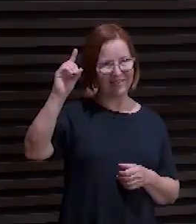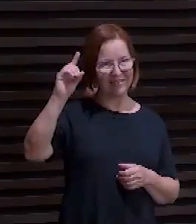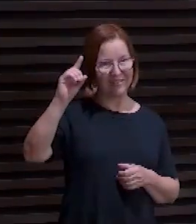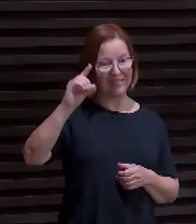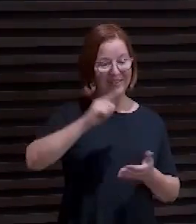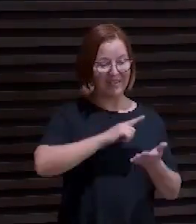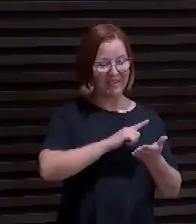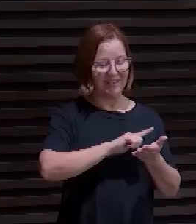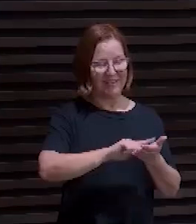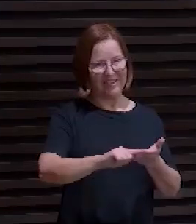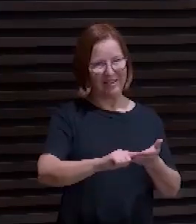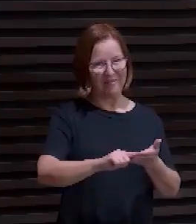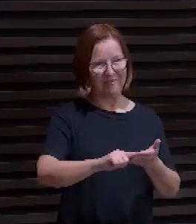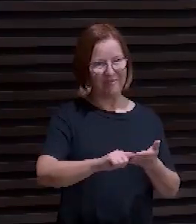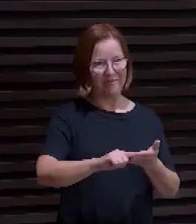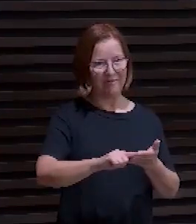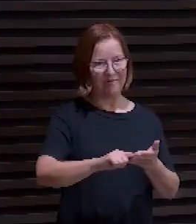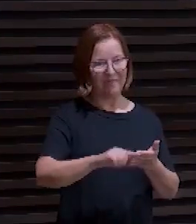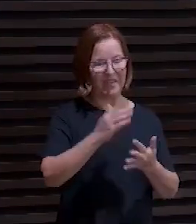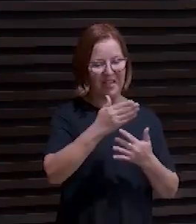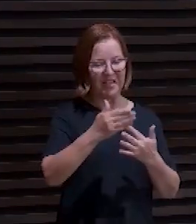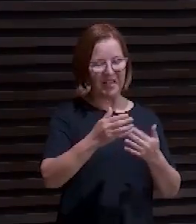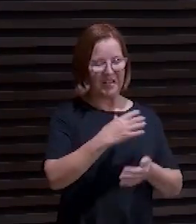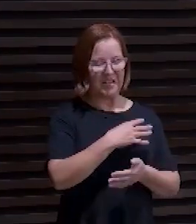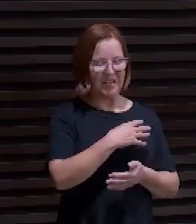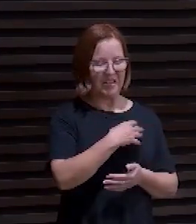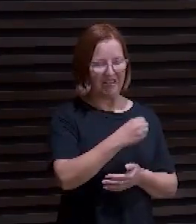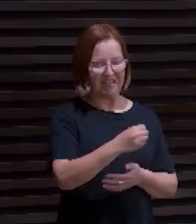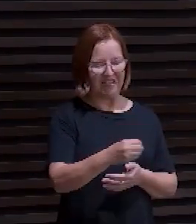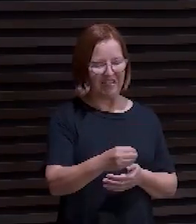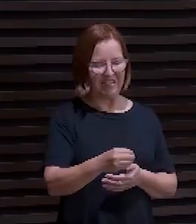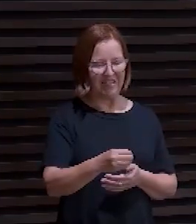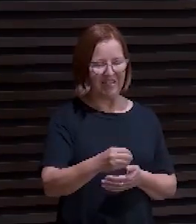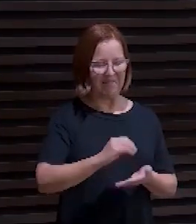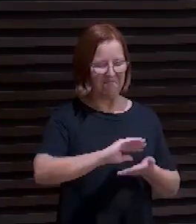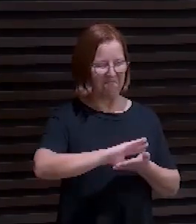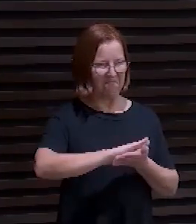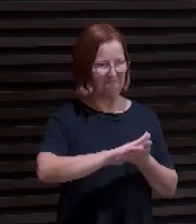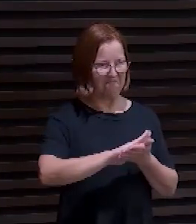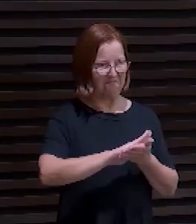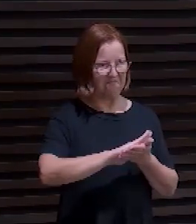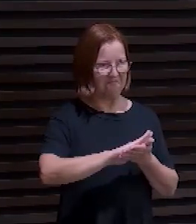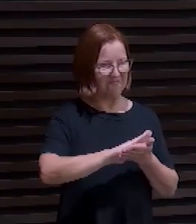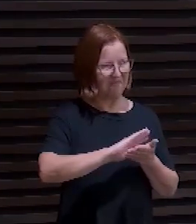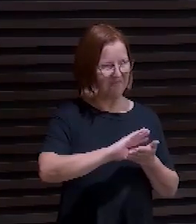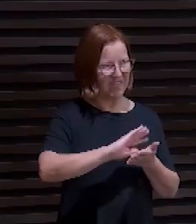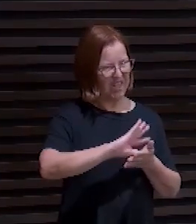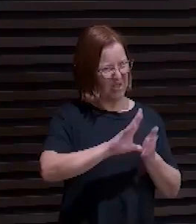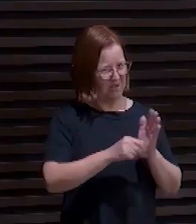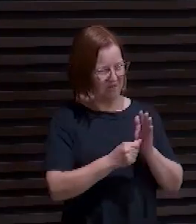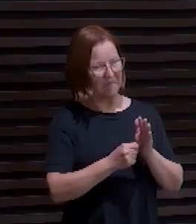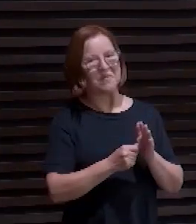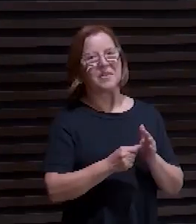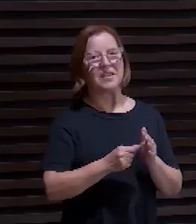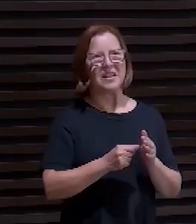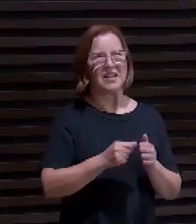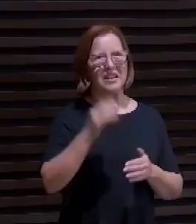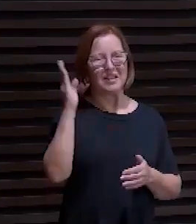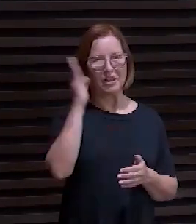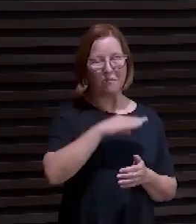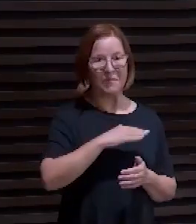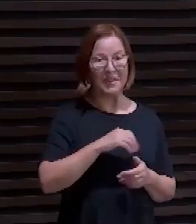incontaminados no meio de uma geração corrupta e perversa. Esse povo é um